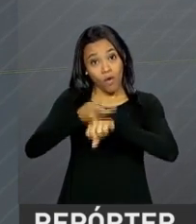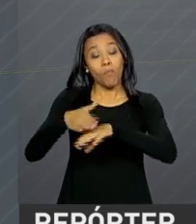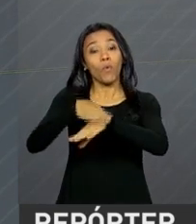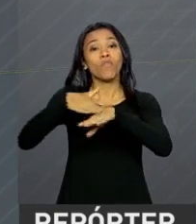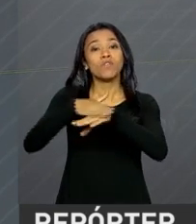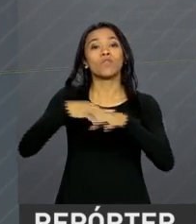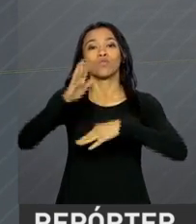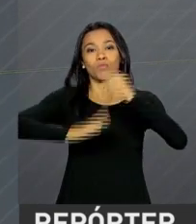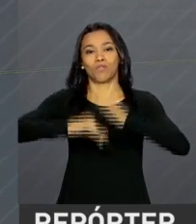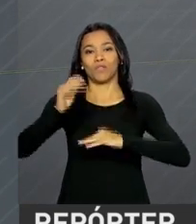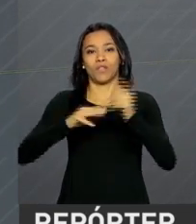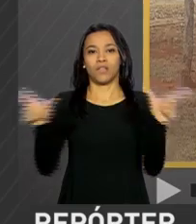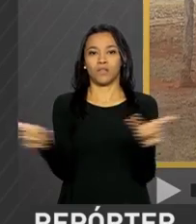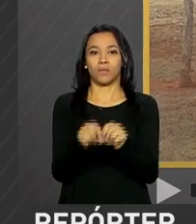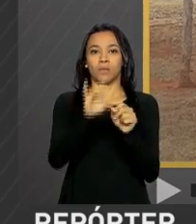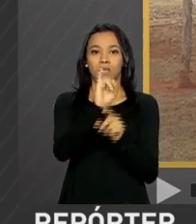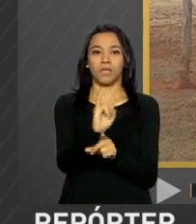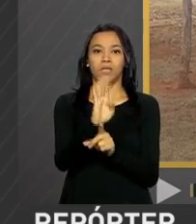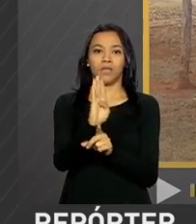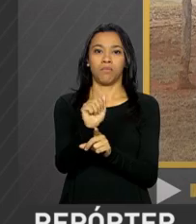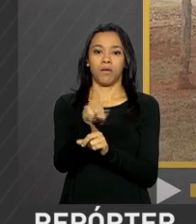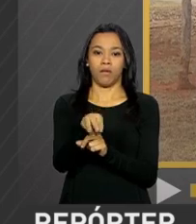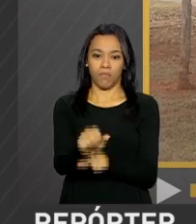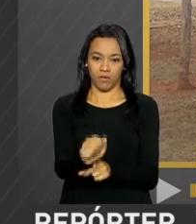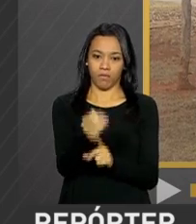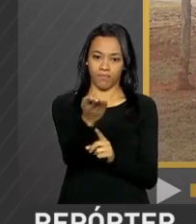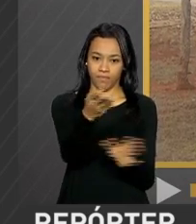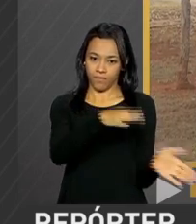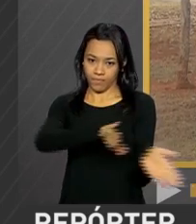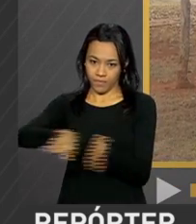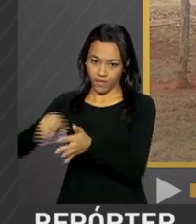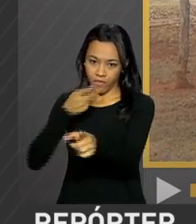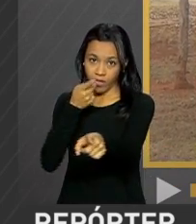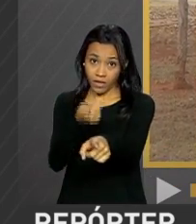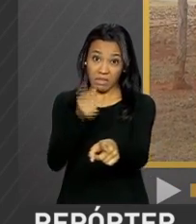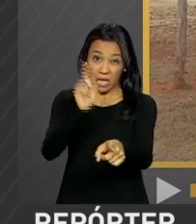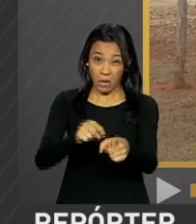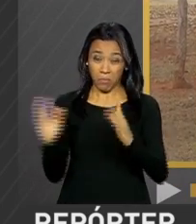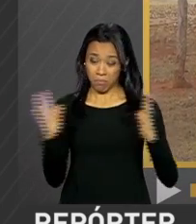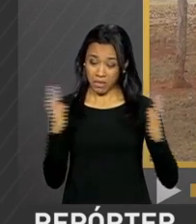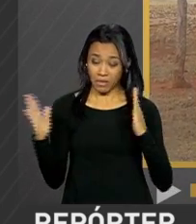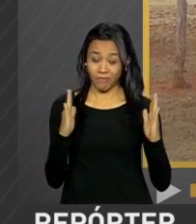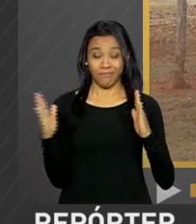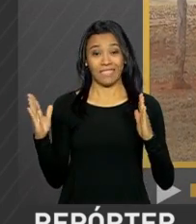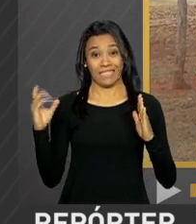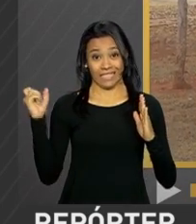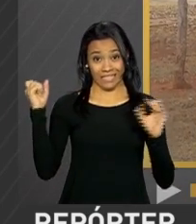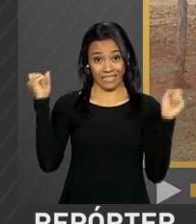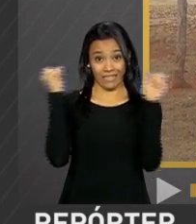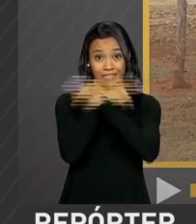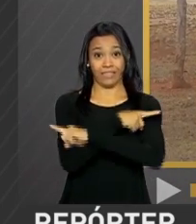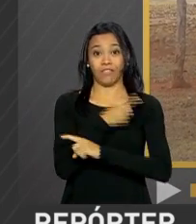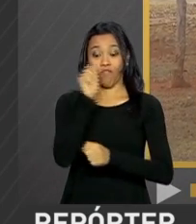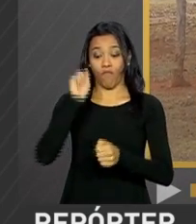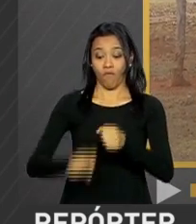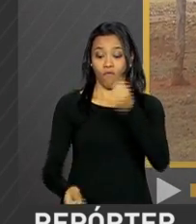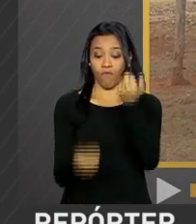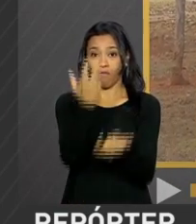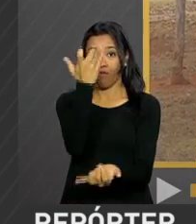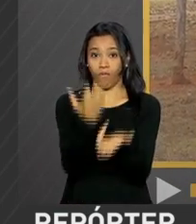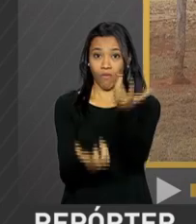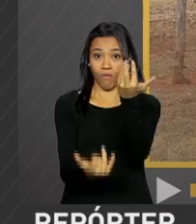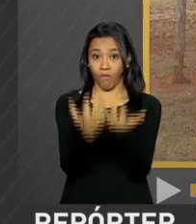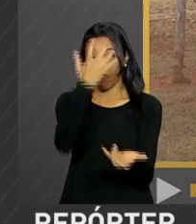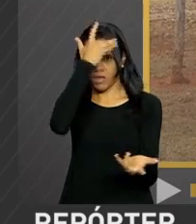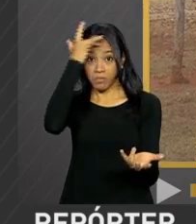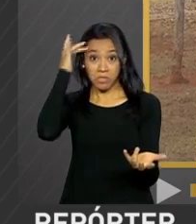prevenção e combate. Esse período é um período em que se intensificam os problemas de incêndios, porque muitas vezes a